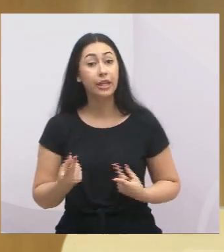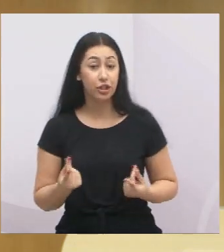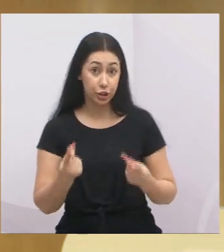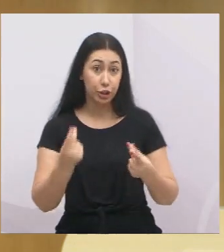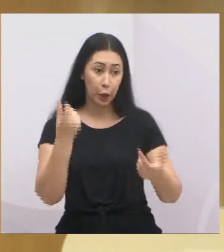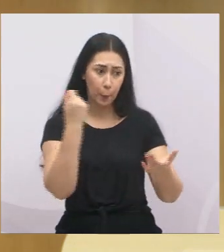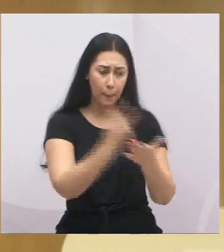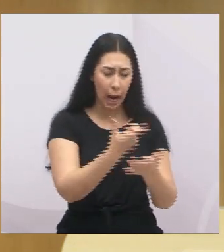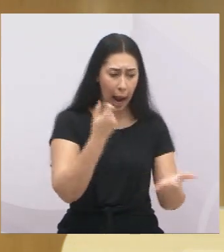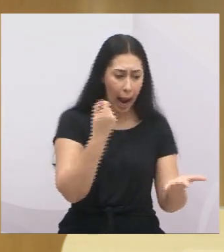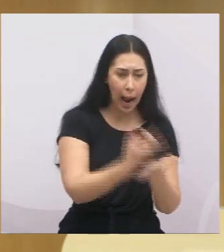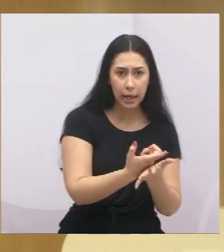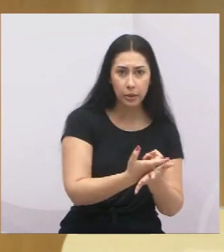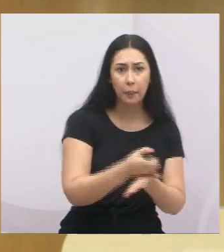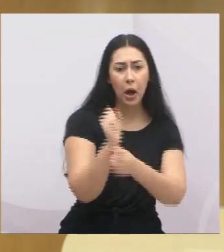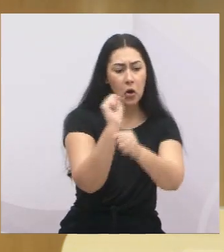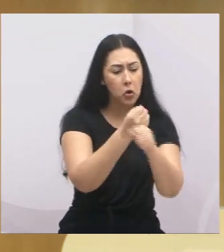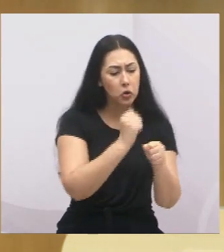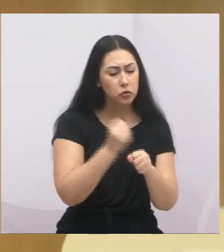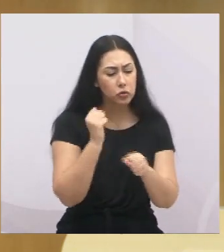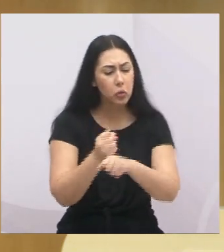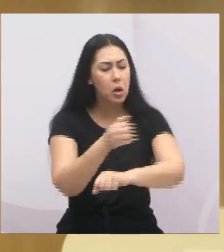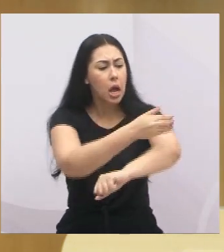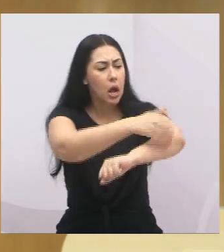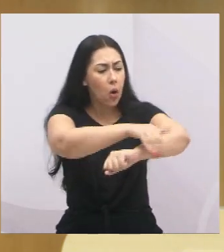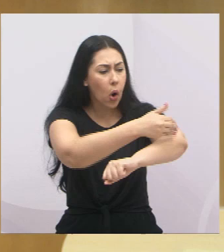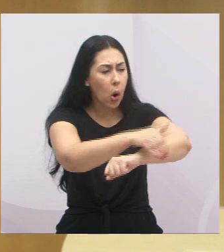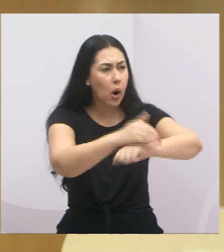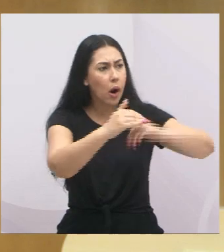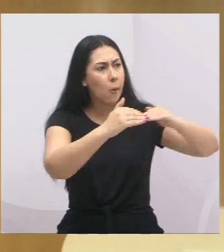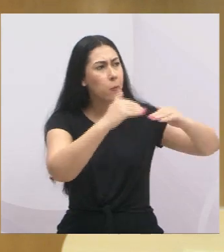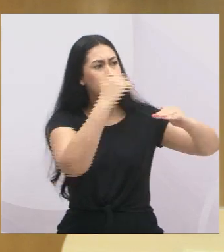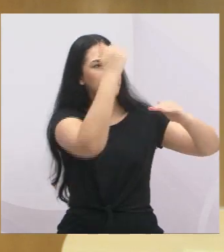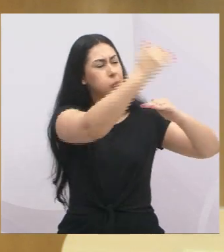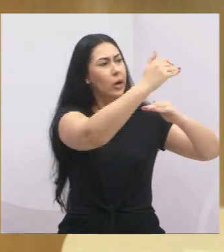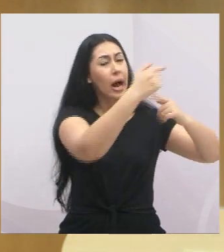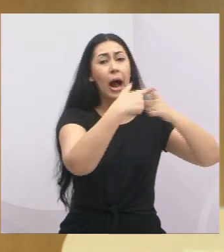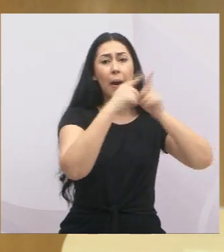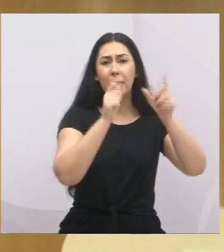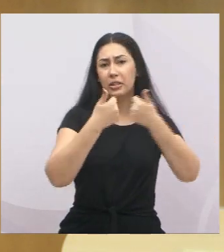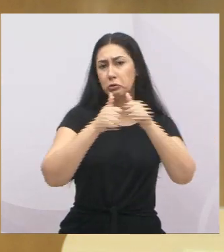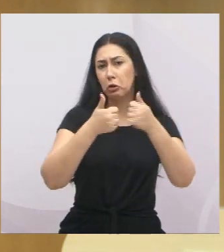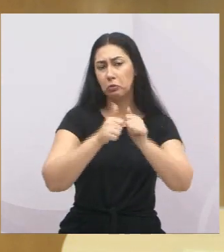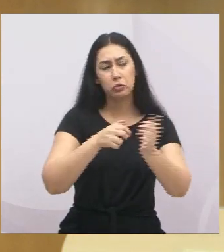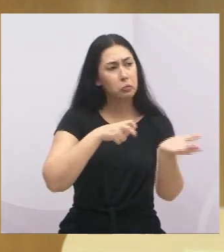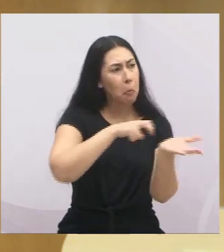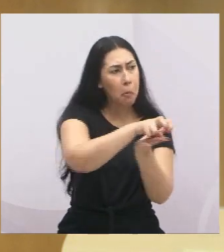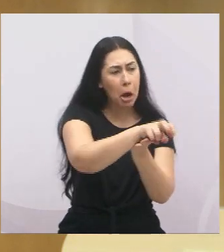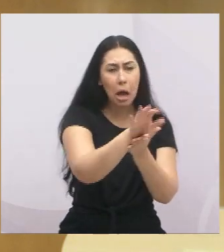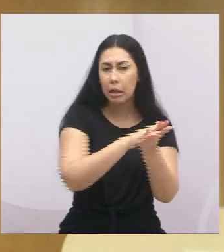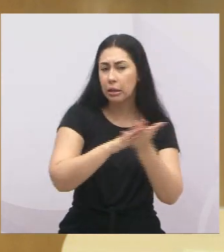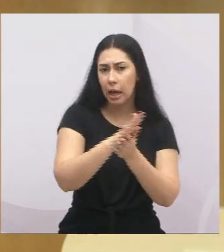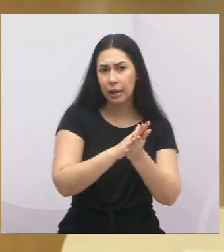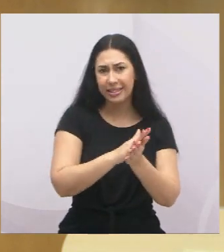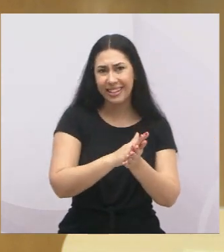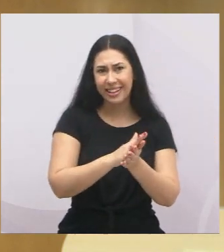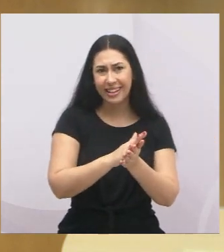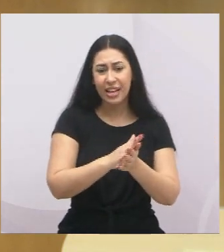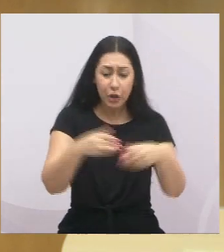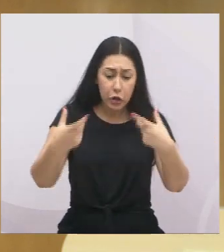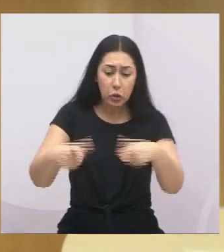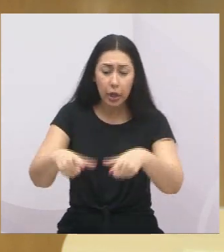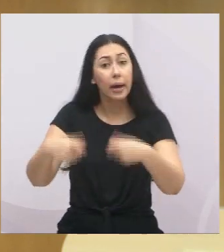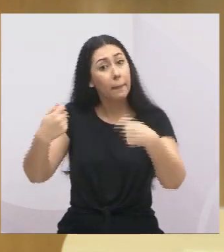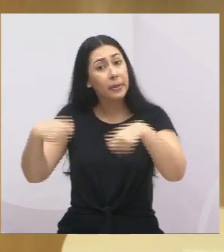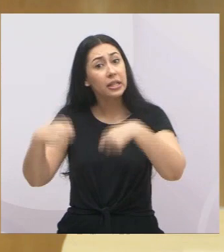asfalto para fazer trechos de ruas na parte de cima, onde o ônibus não passa, e deixando de fazer na Vila Garcia,